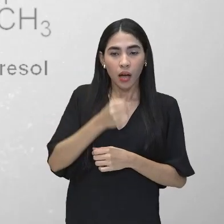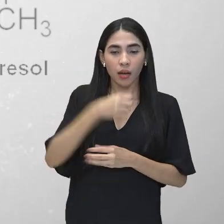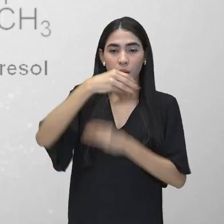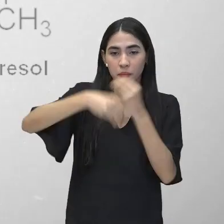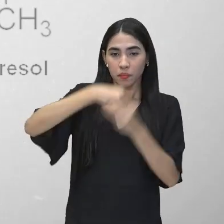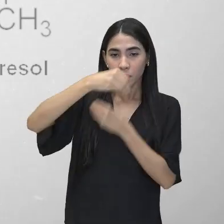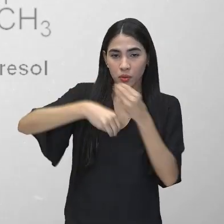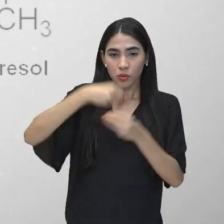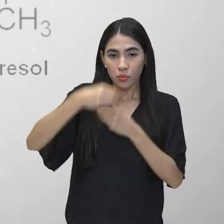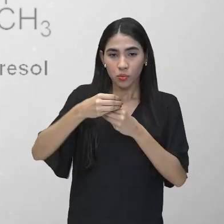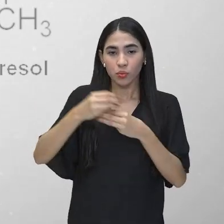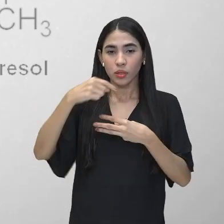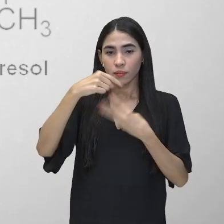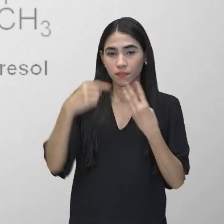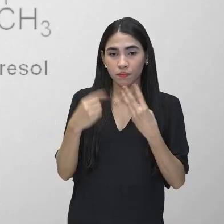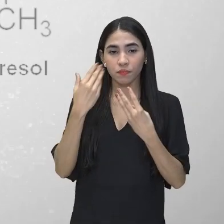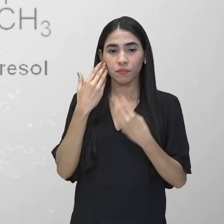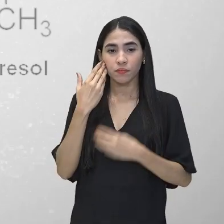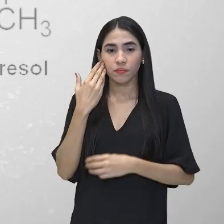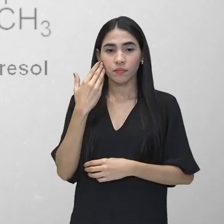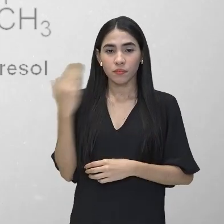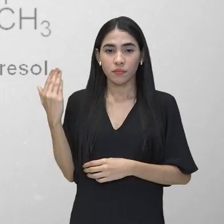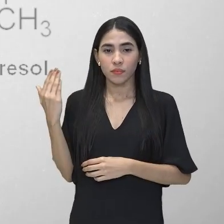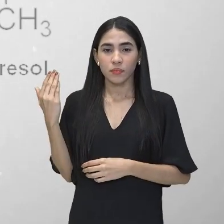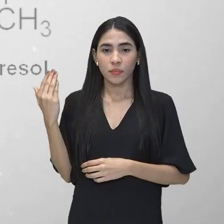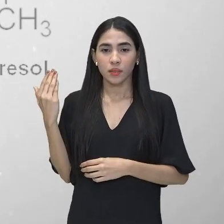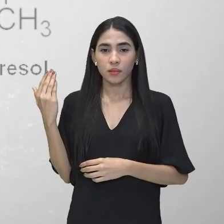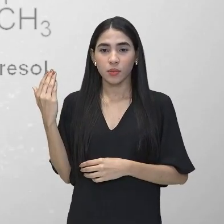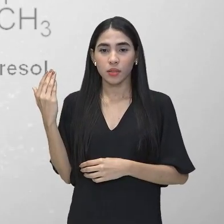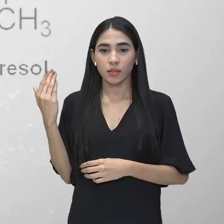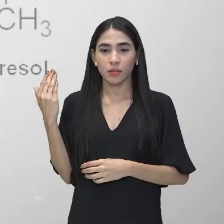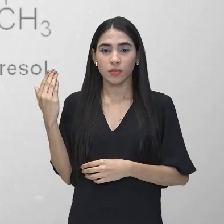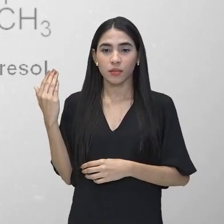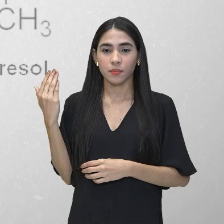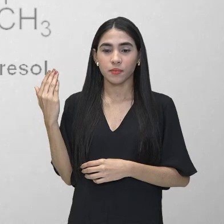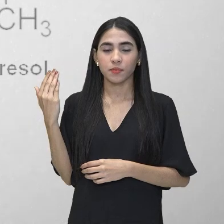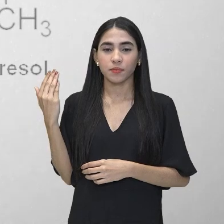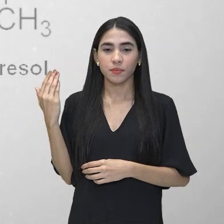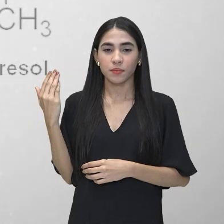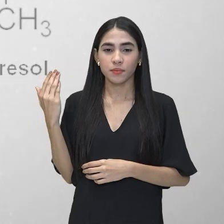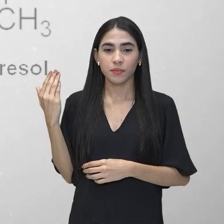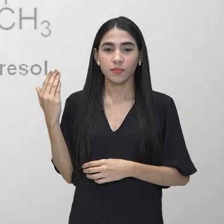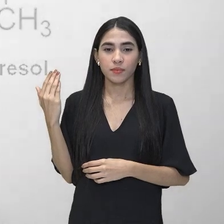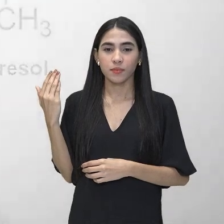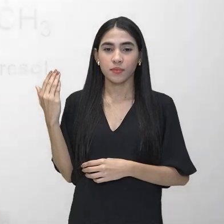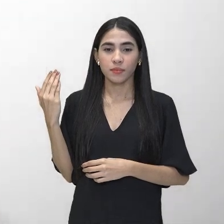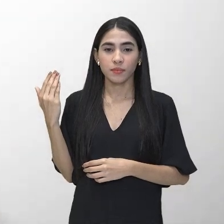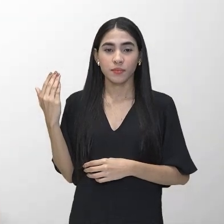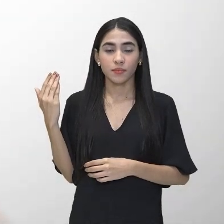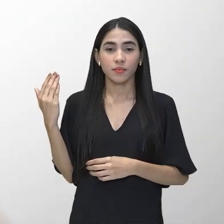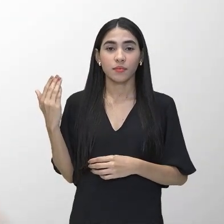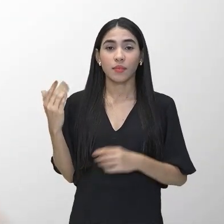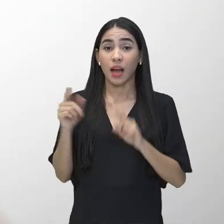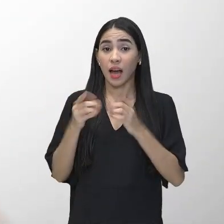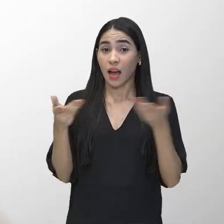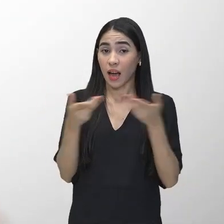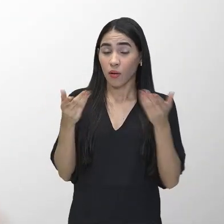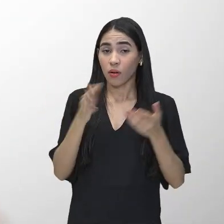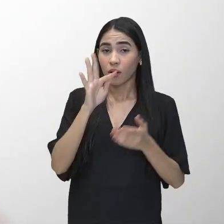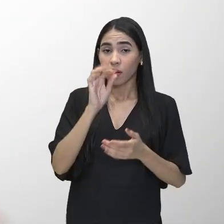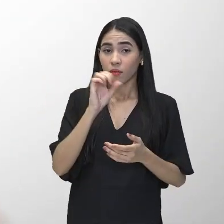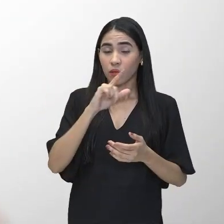de ortometilfenol, metametilfenol e parametilfenol. Quanto às aplicações dos